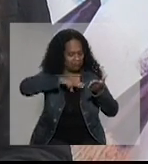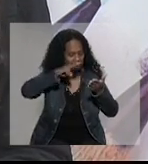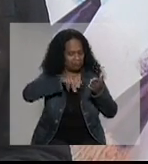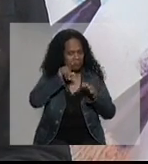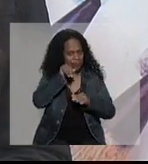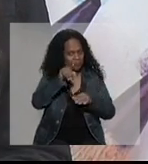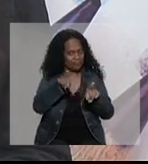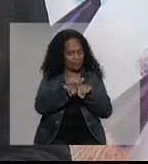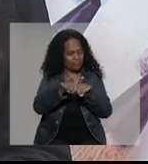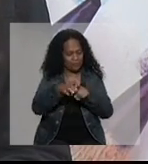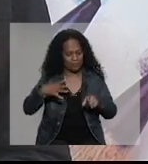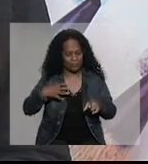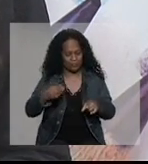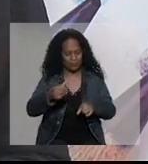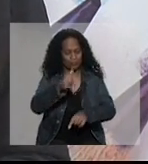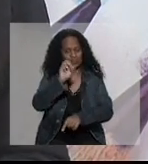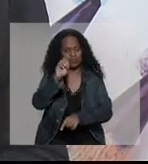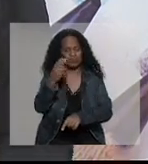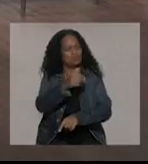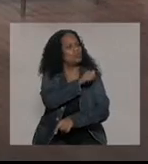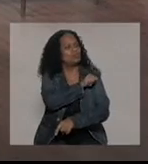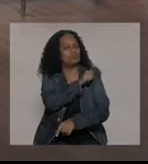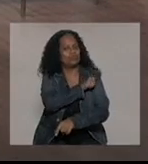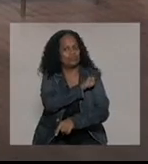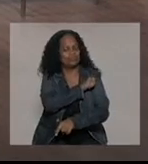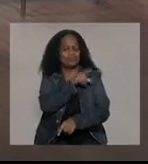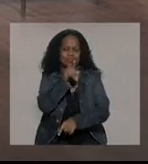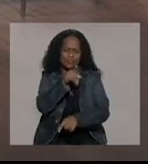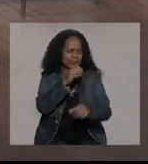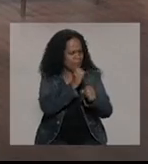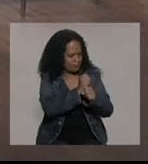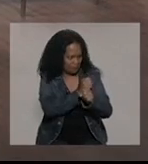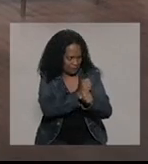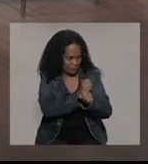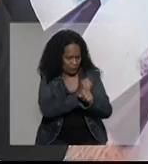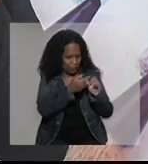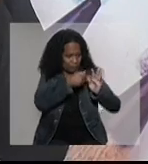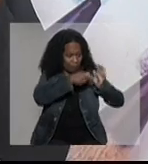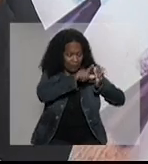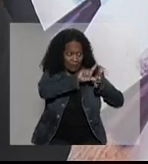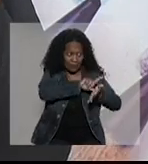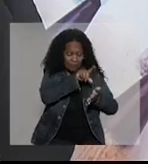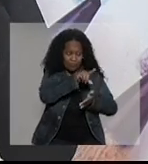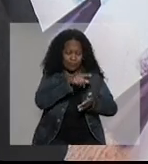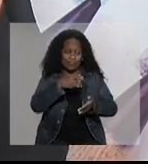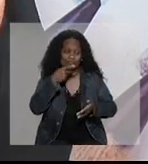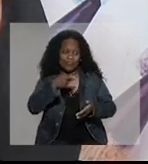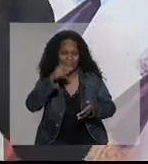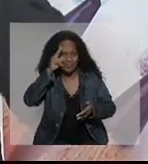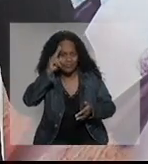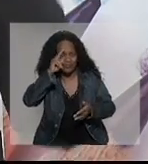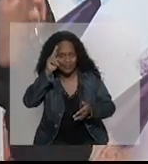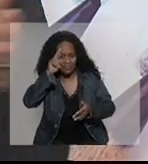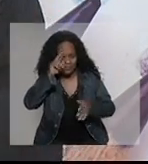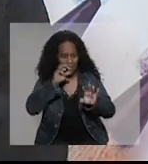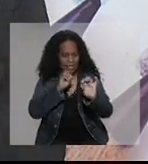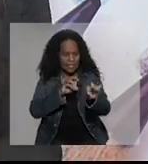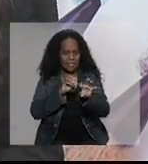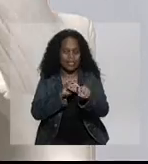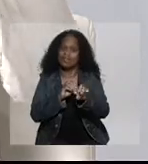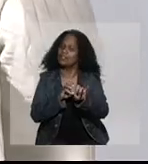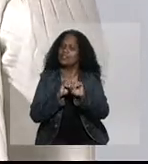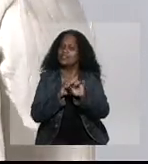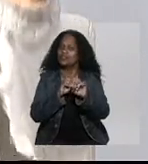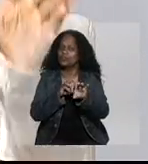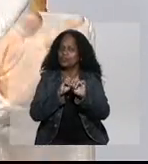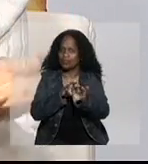para você, seu filho ou aluno. Você parou dizendo que antes você contava a história, como é que é? Educar. De uma